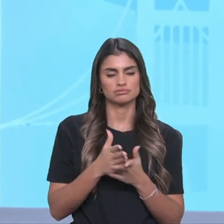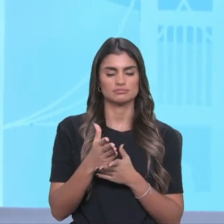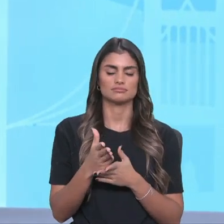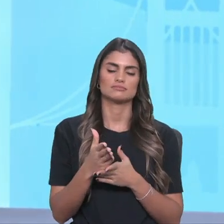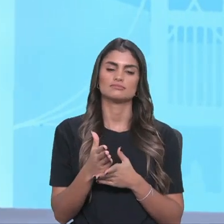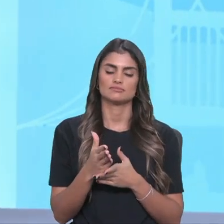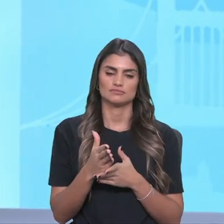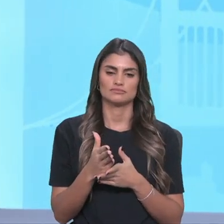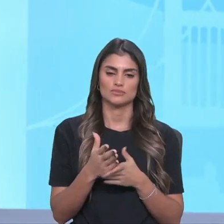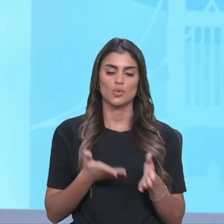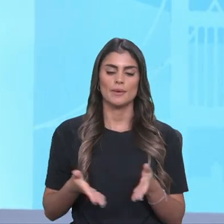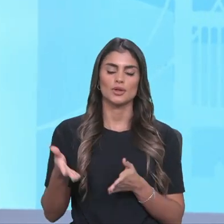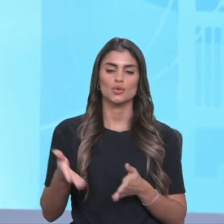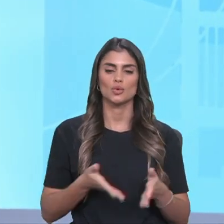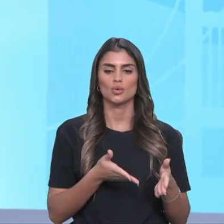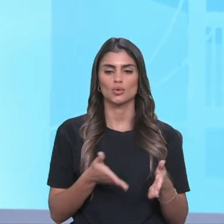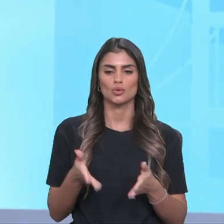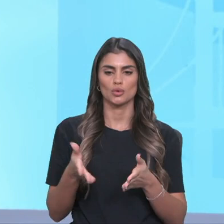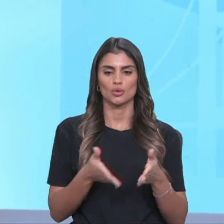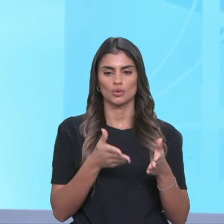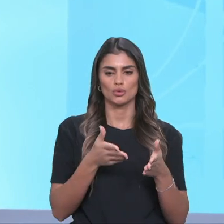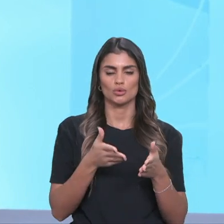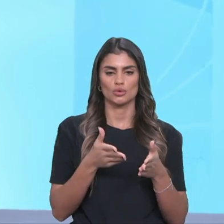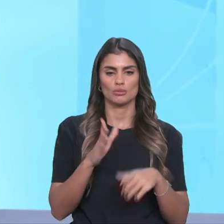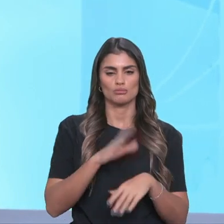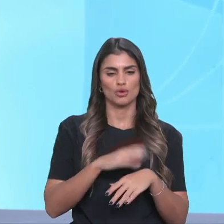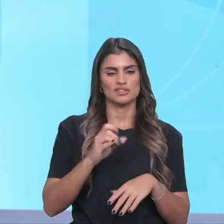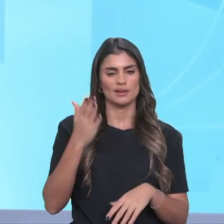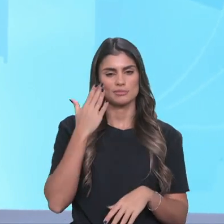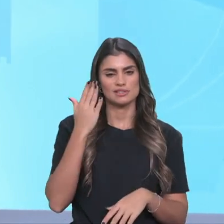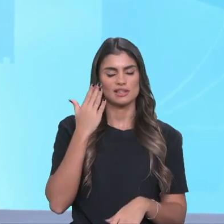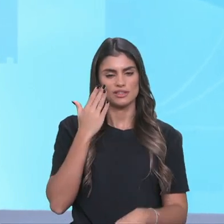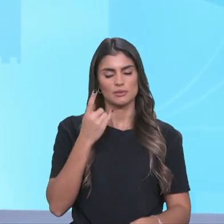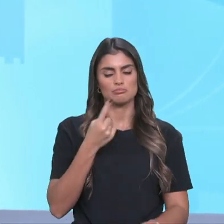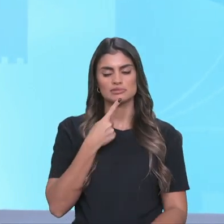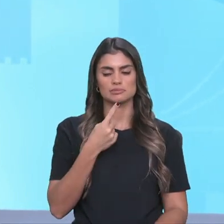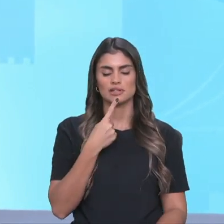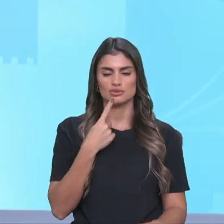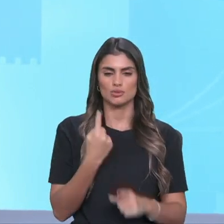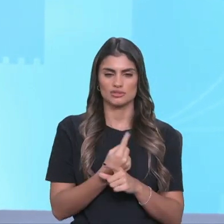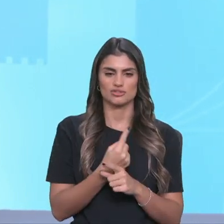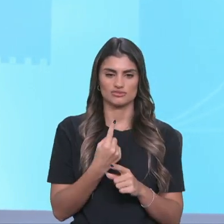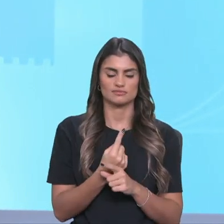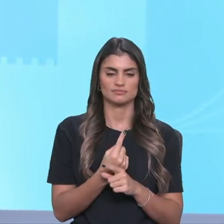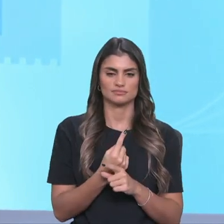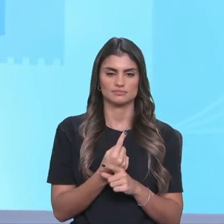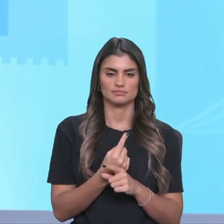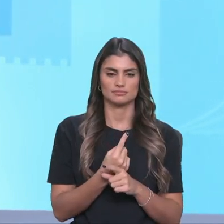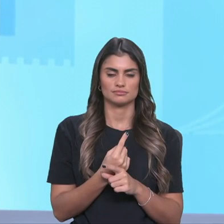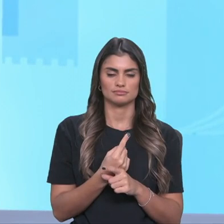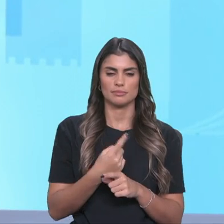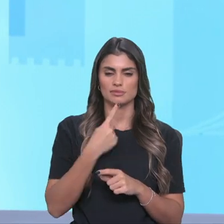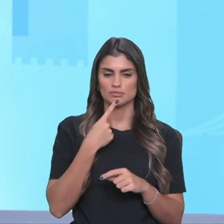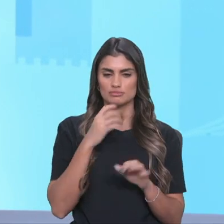e fazermos um caminho também pela nossa razão, pela nossa capacidade do entendimento para percebermos